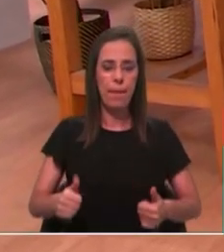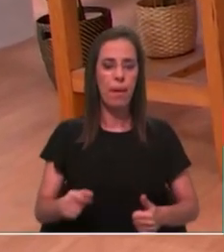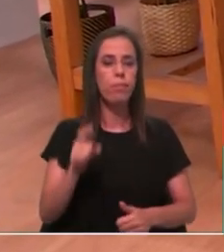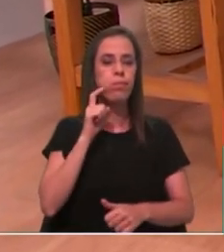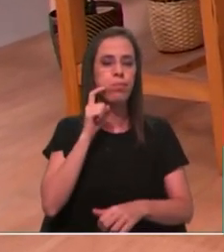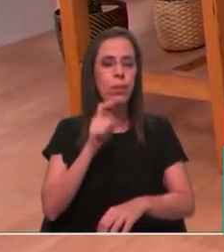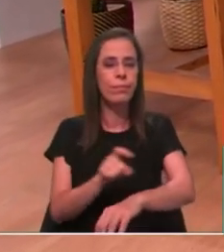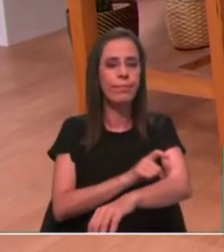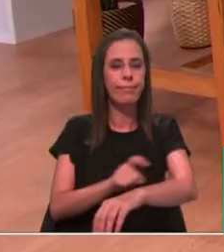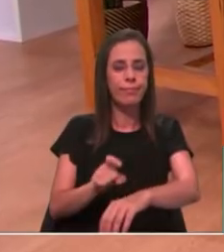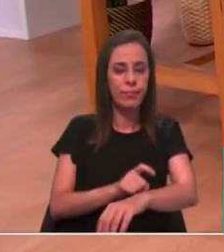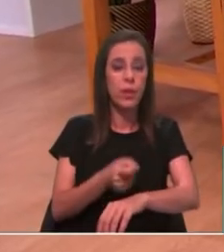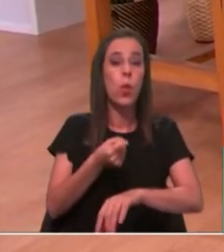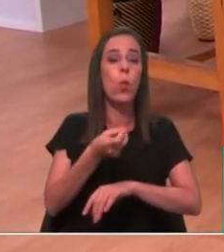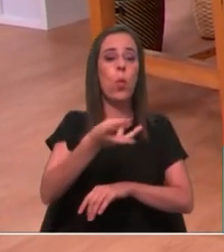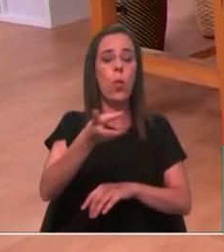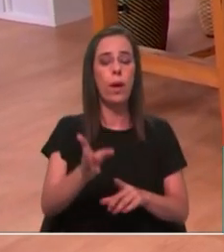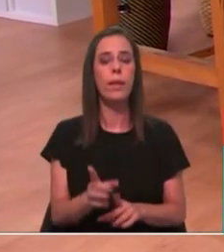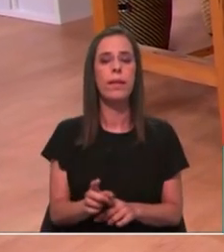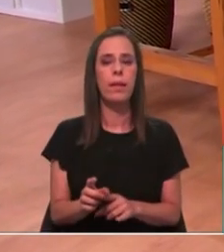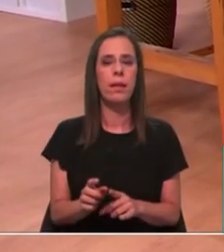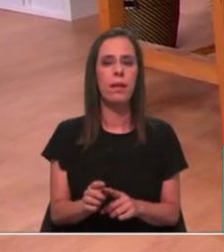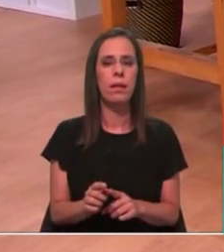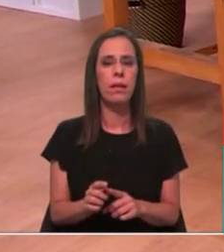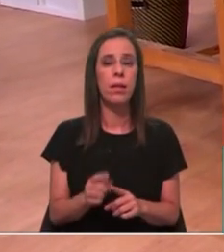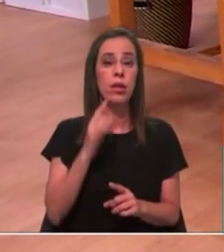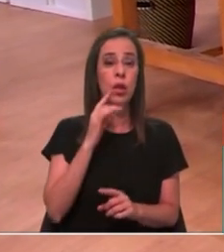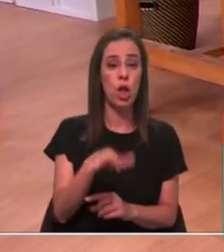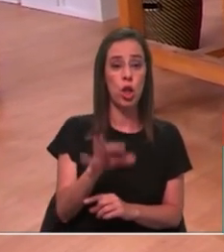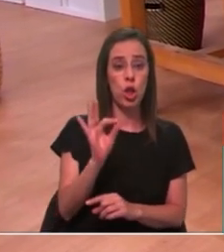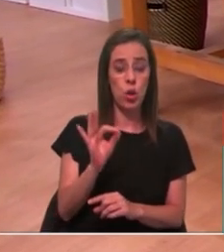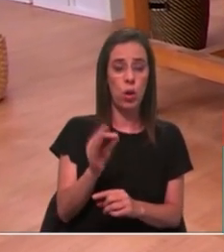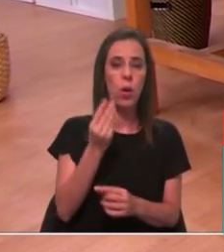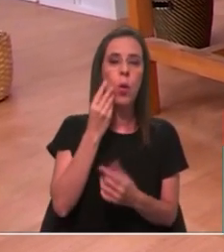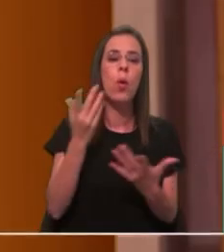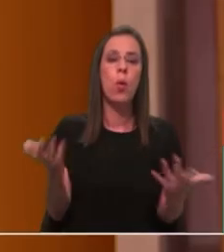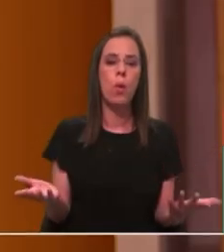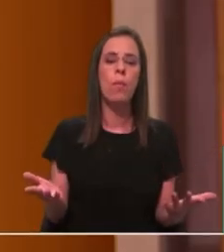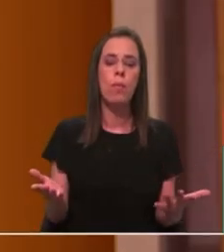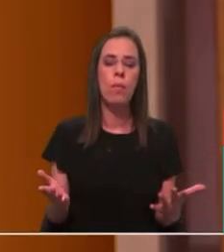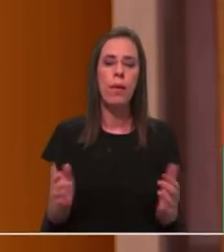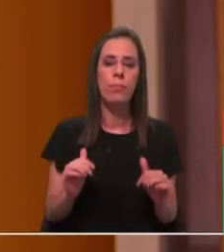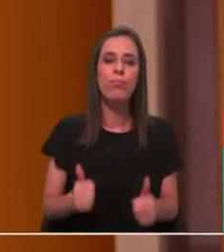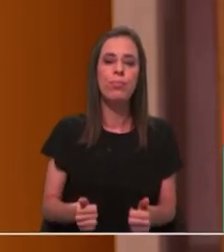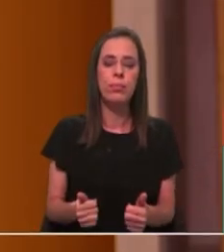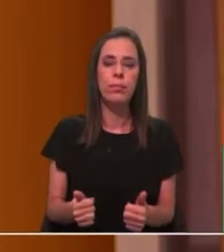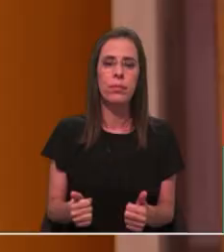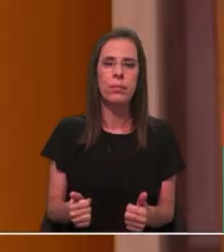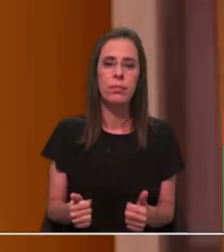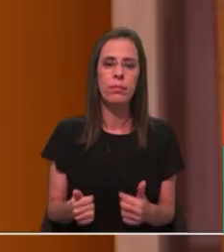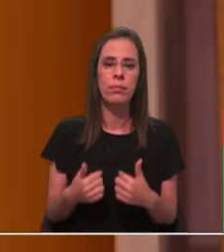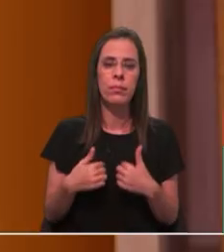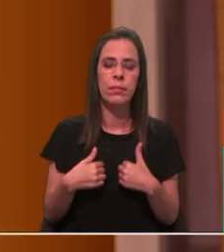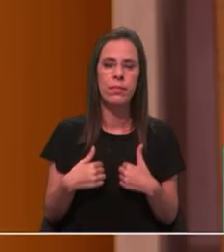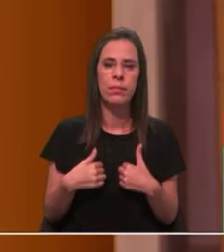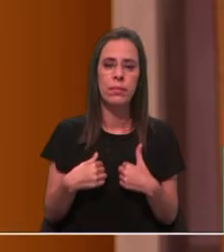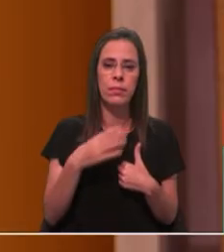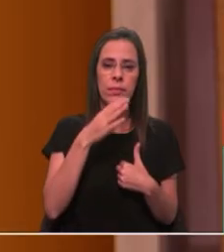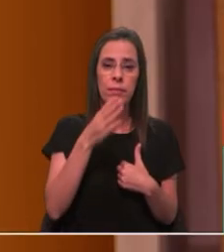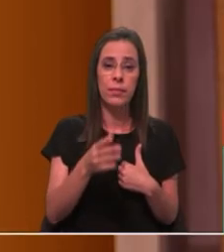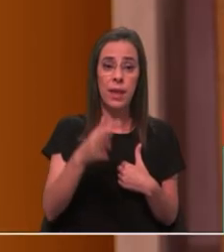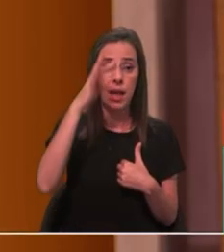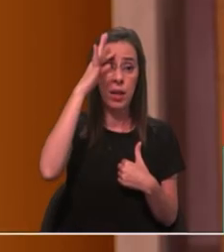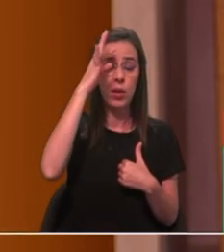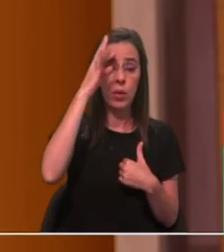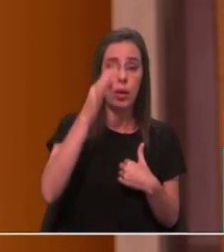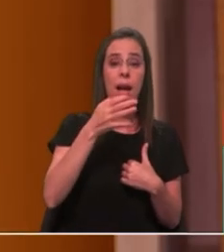protetor solar, tanto em termos de quantidade como em termos da escolha do próprio protetor solar. Como é que se coloca corretamente? Nós usamos, dizemos em termos